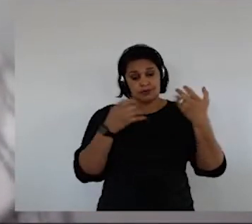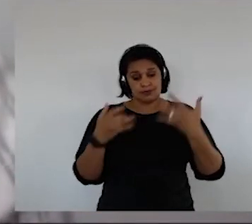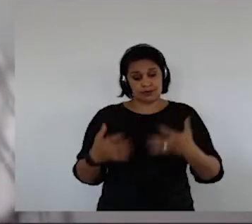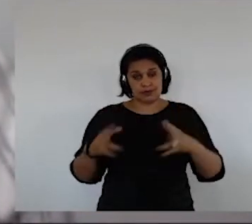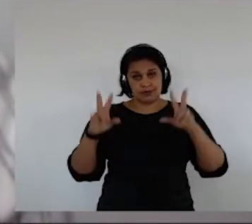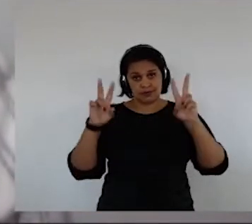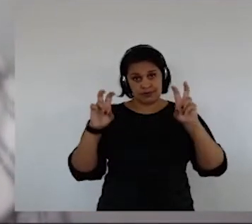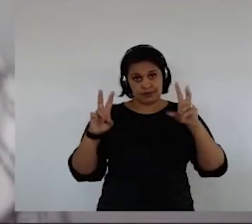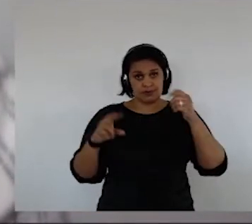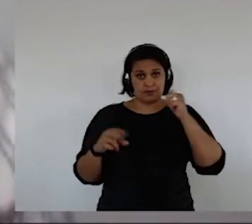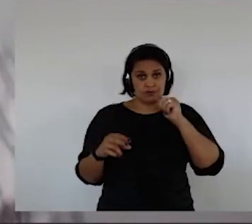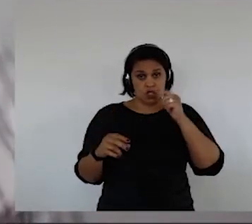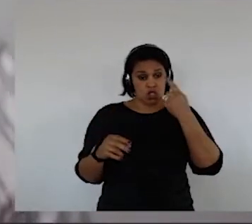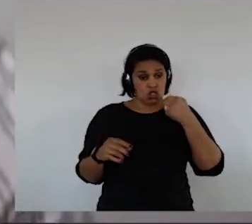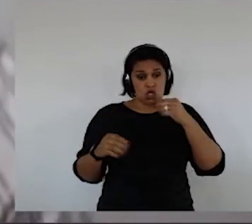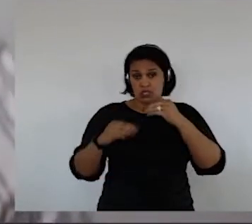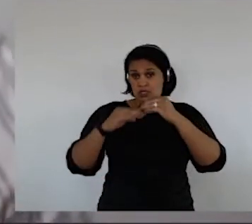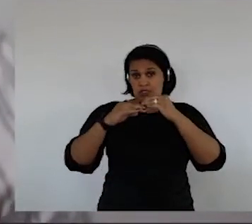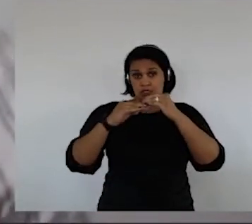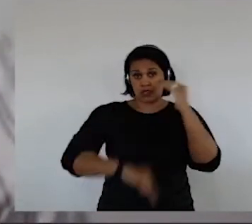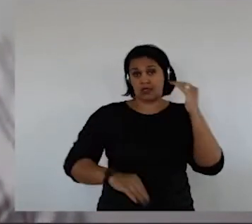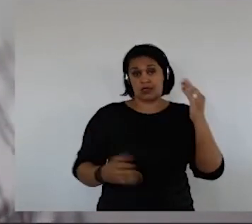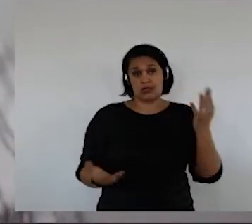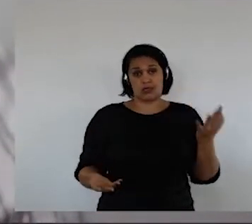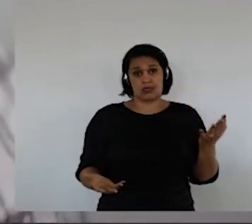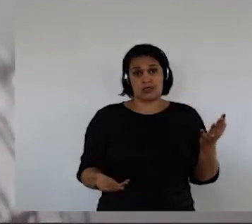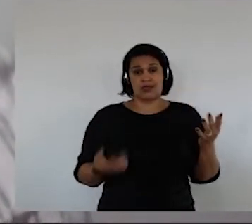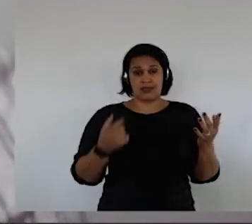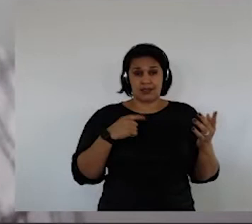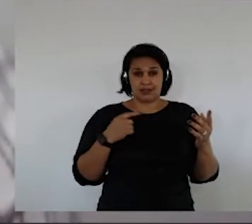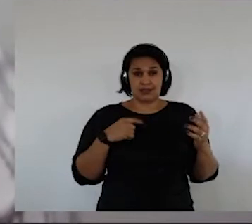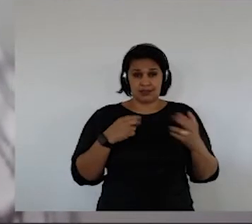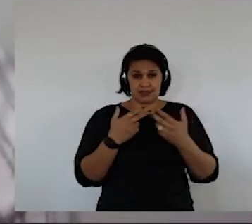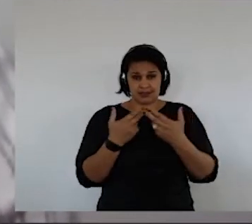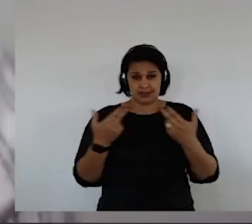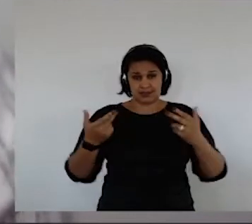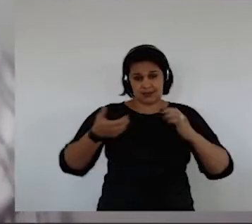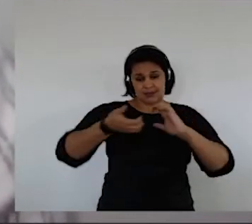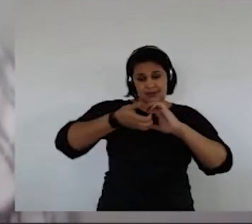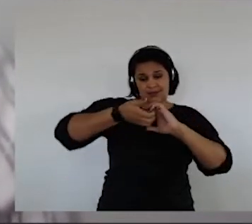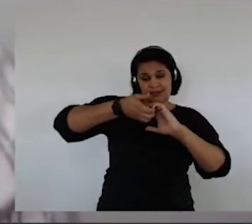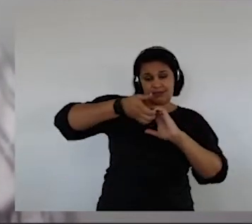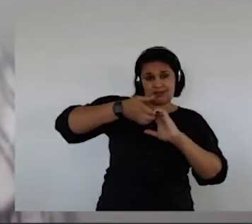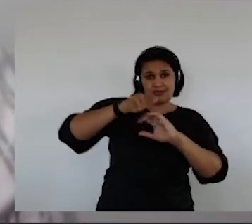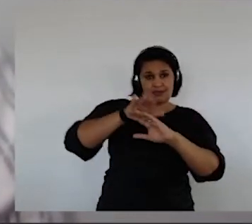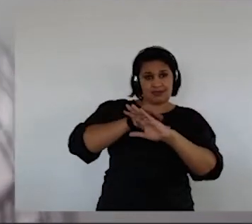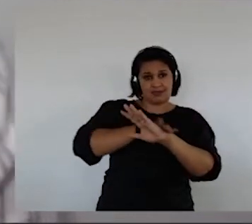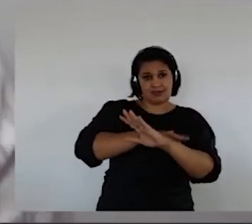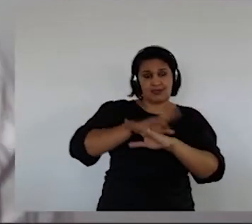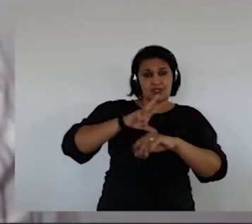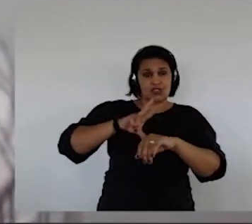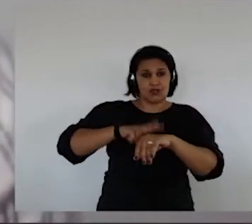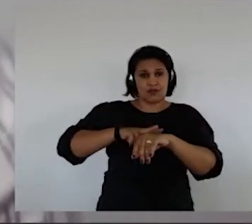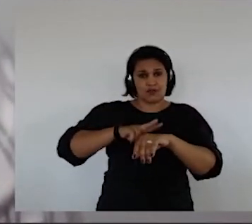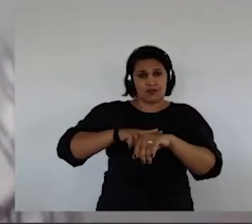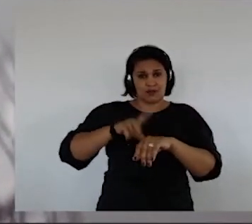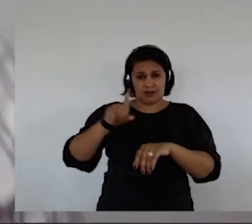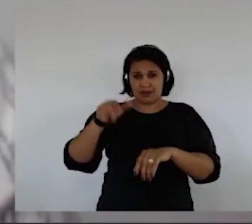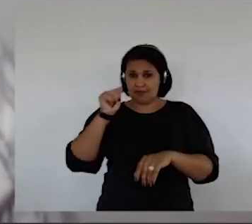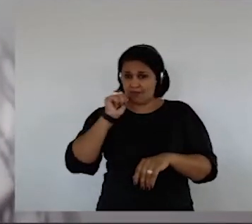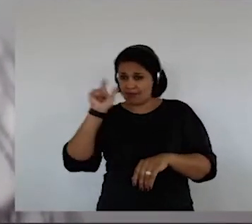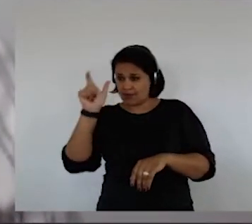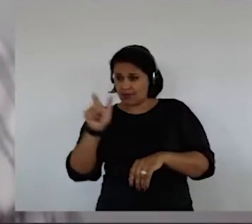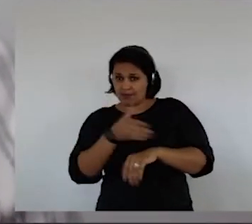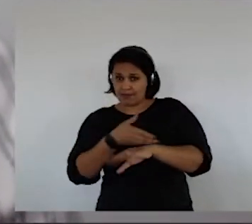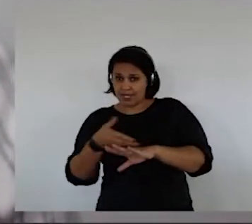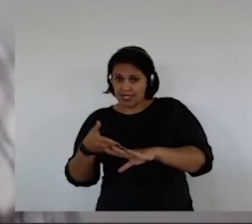não somos iguais. Se existe esse fenômeno, por exemplo, chamado de teto de vidro para as mulheres brancas, para as mulheres negras, como